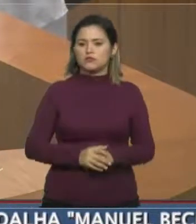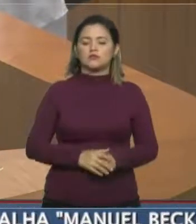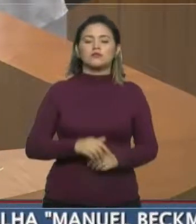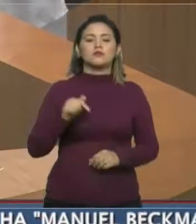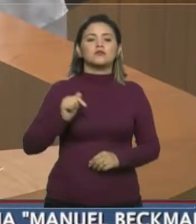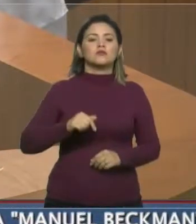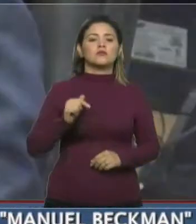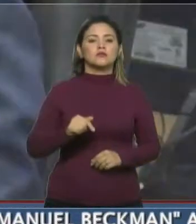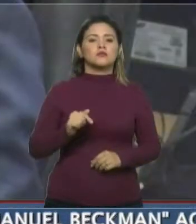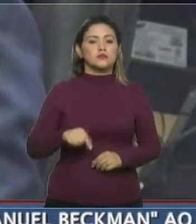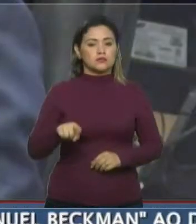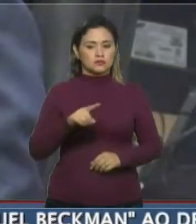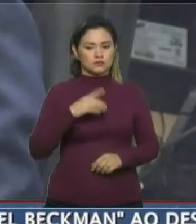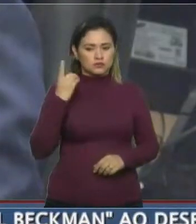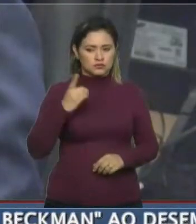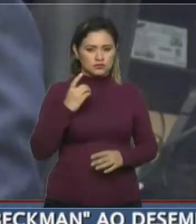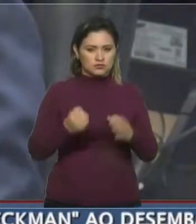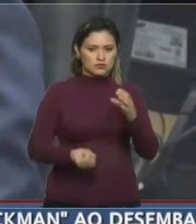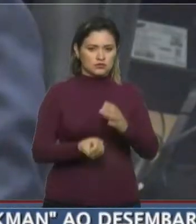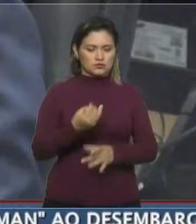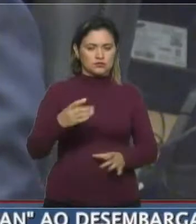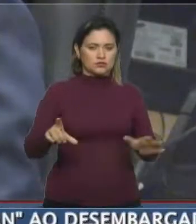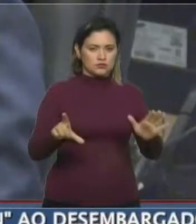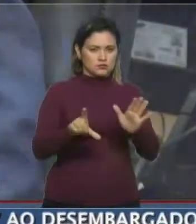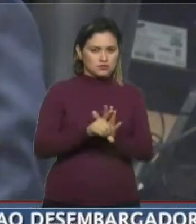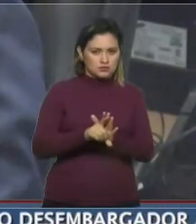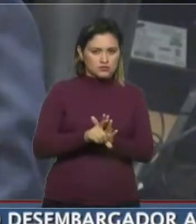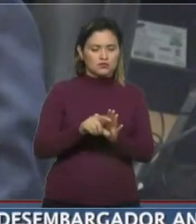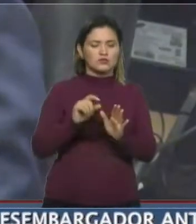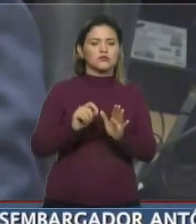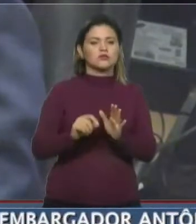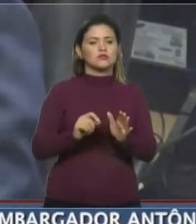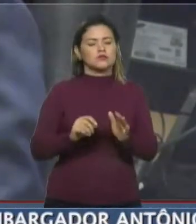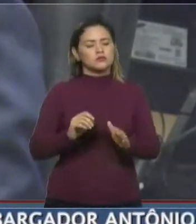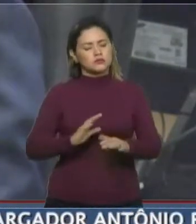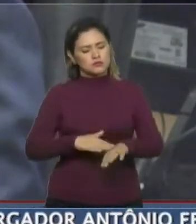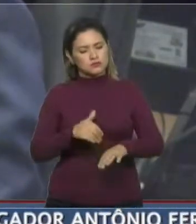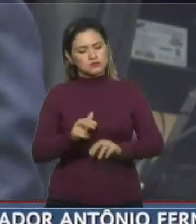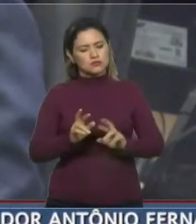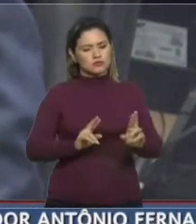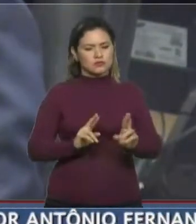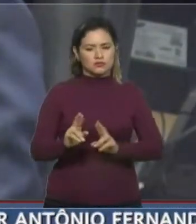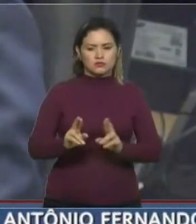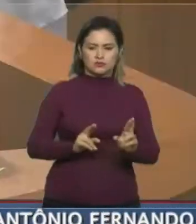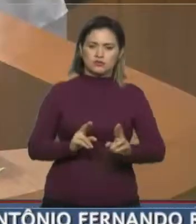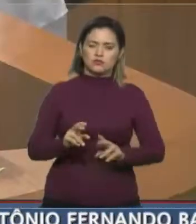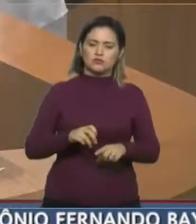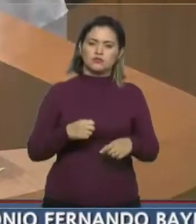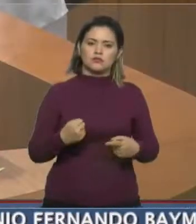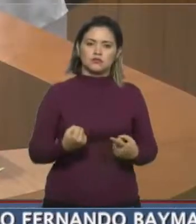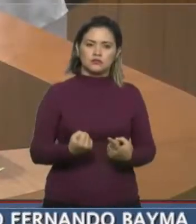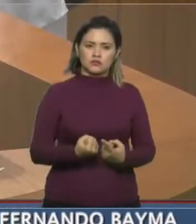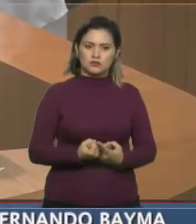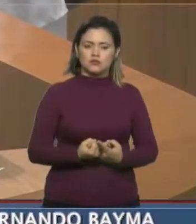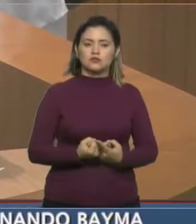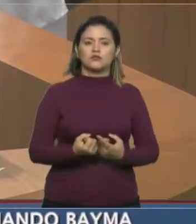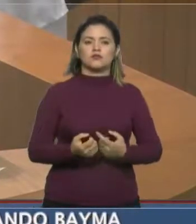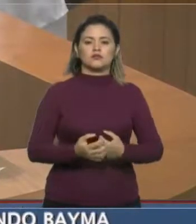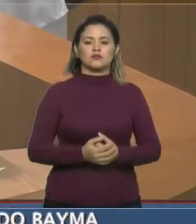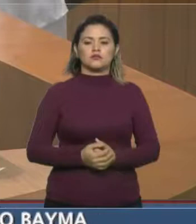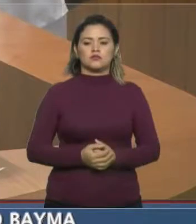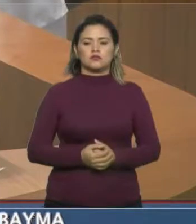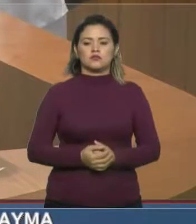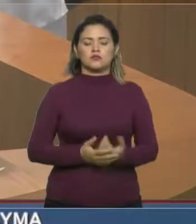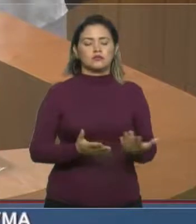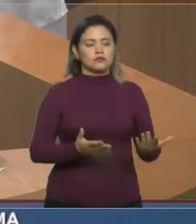elaboram as leis, leis que atualizam o relacionamento da sociedade, que são aplicadas pelo judiciário, aqui nós temos o nosso presidente